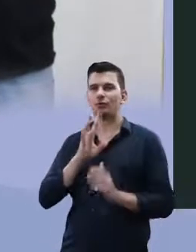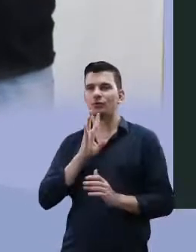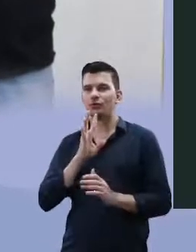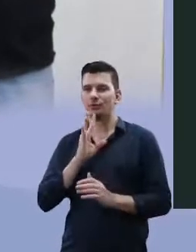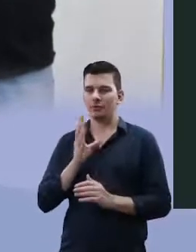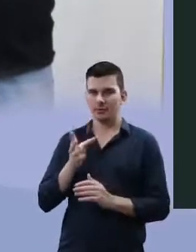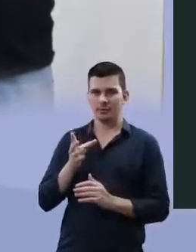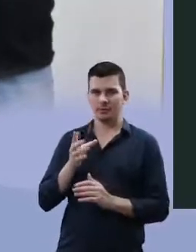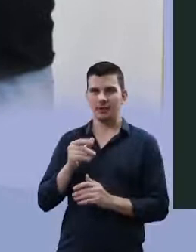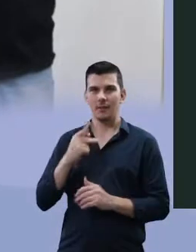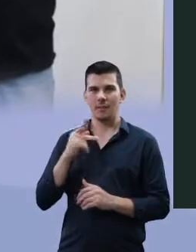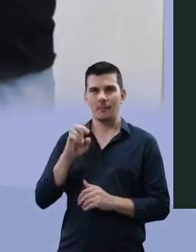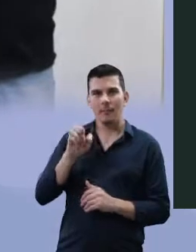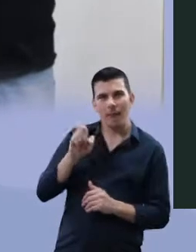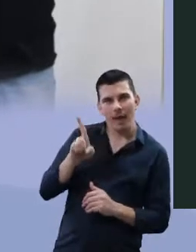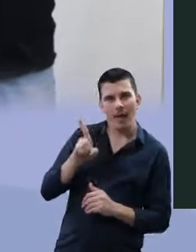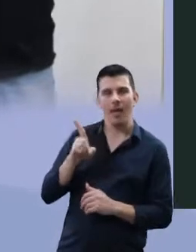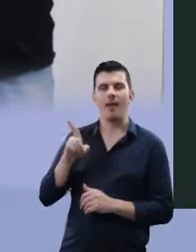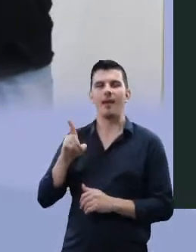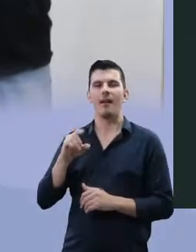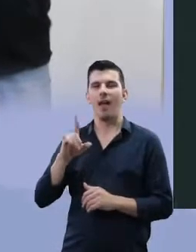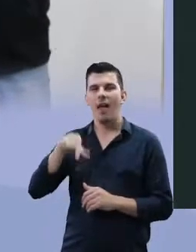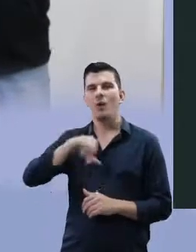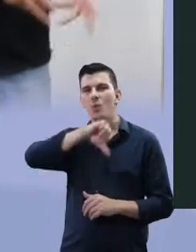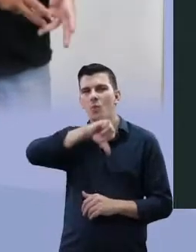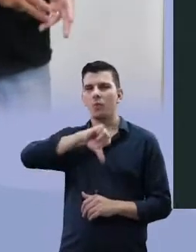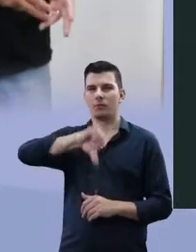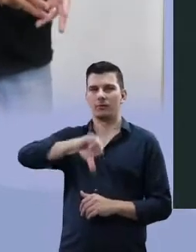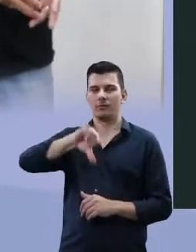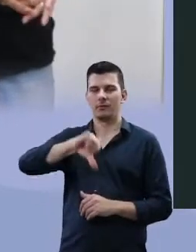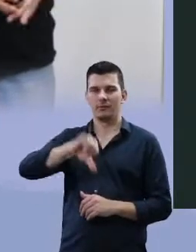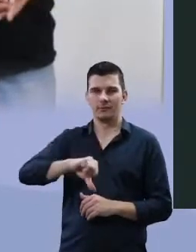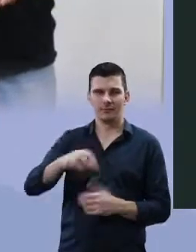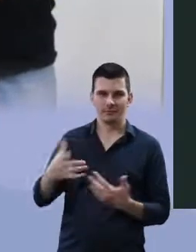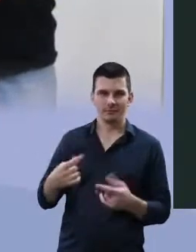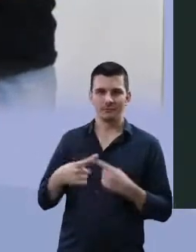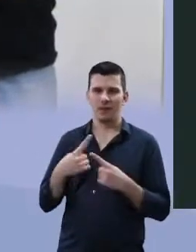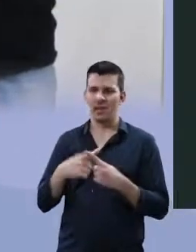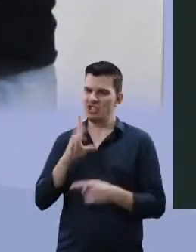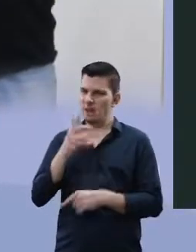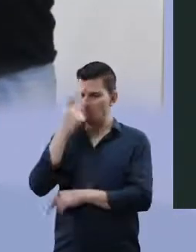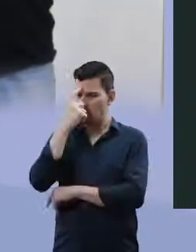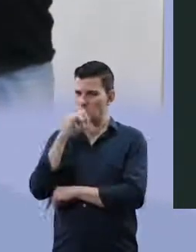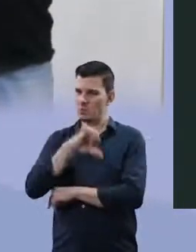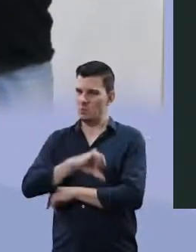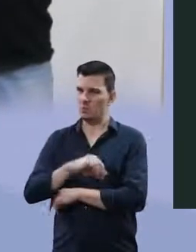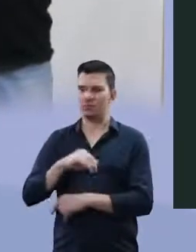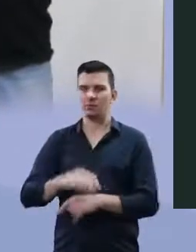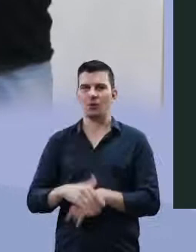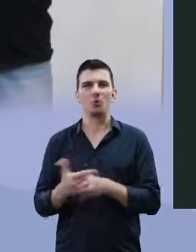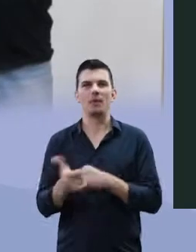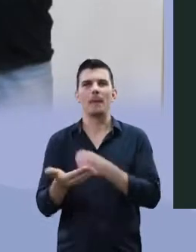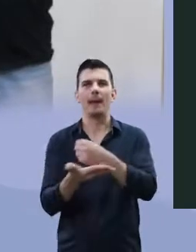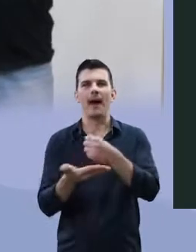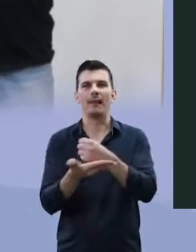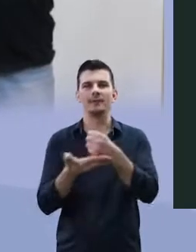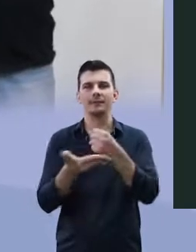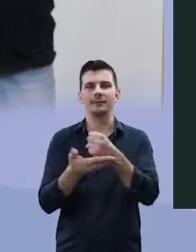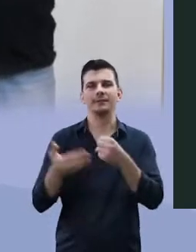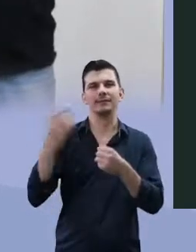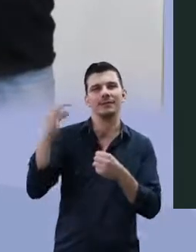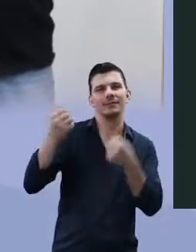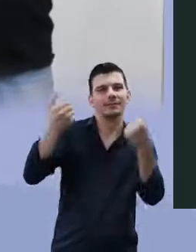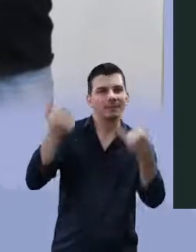existe preconceito positivo. Todo preconceito é negativo. Então você coloca o seguinte, não há um